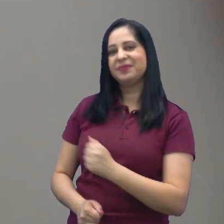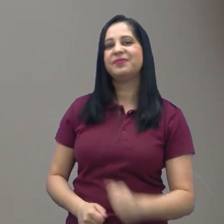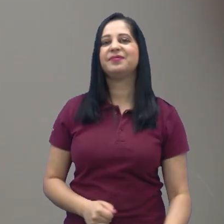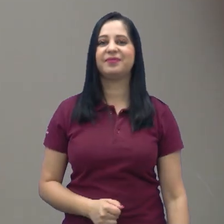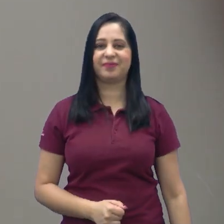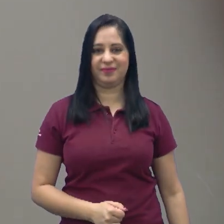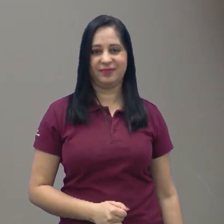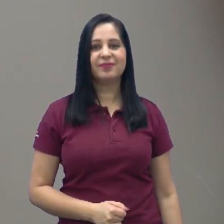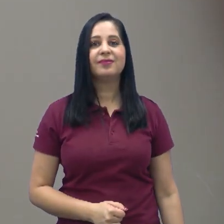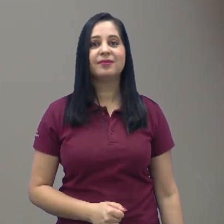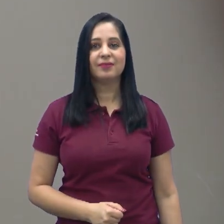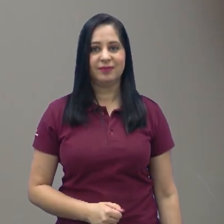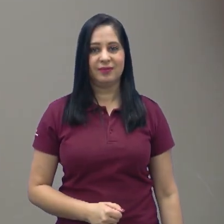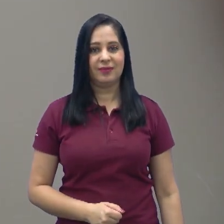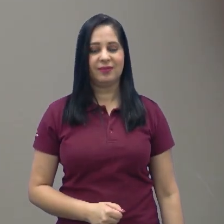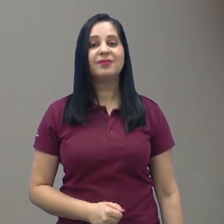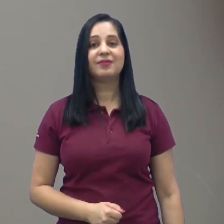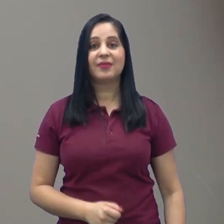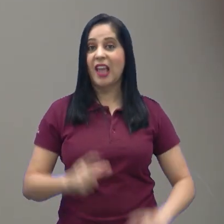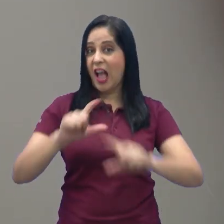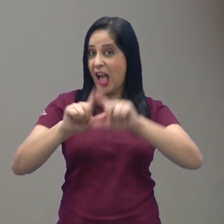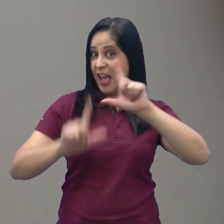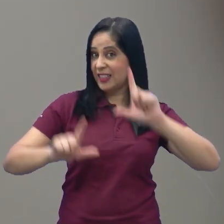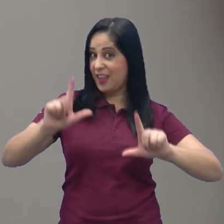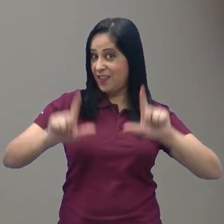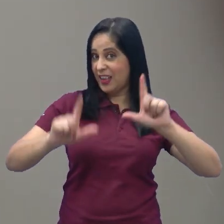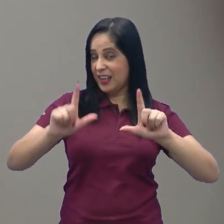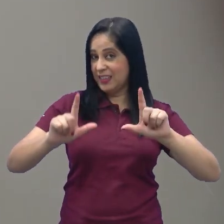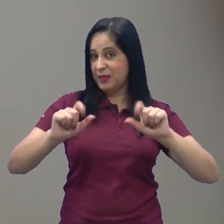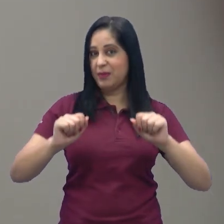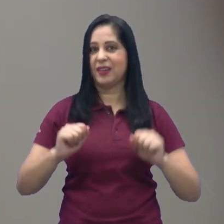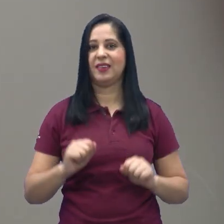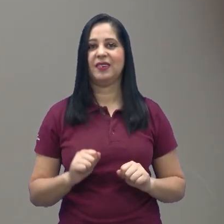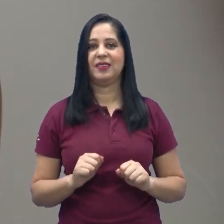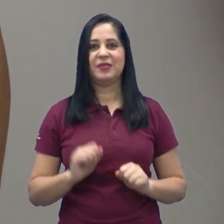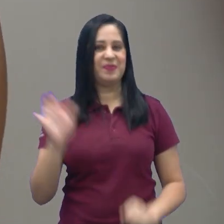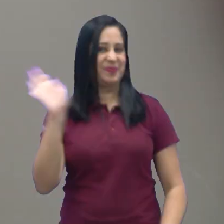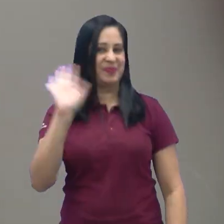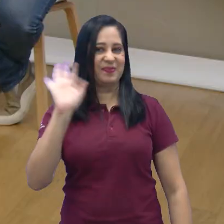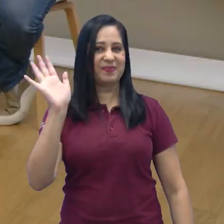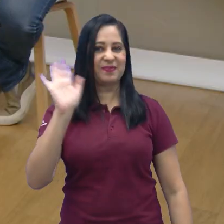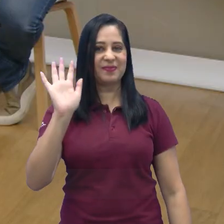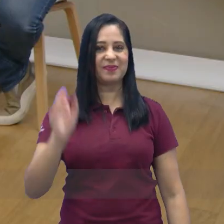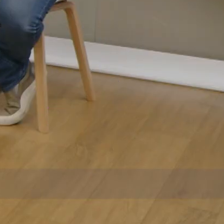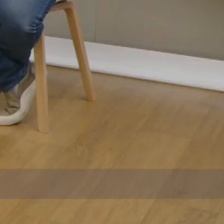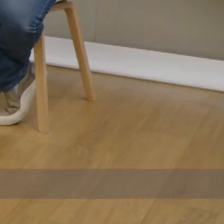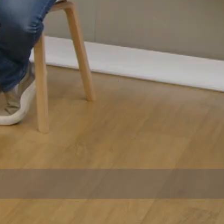TV, @TV Câmara SJC. Até mais!